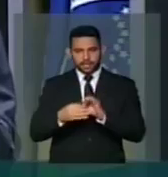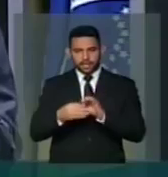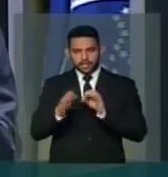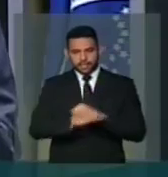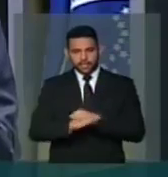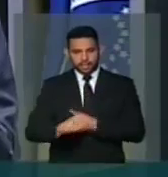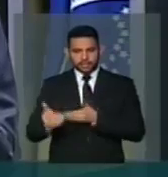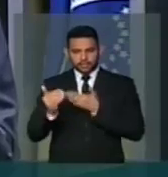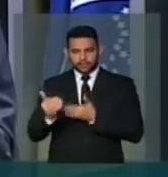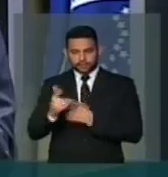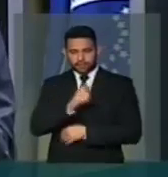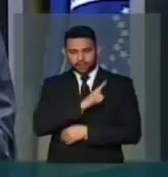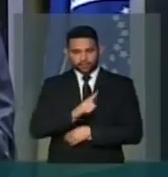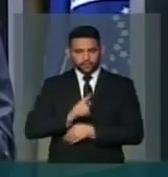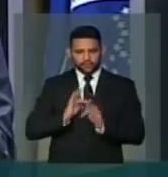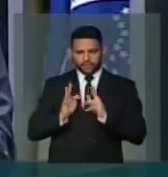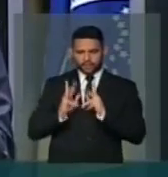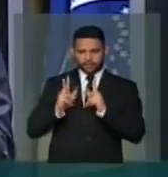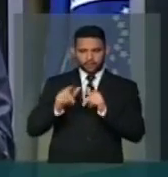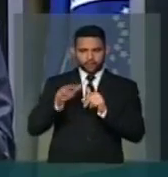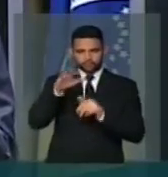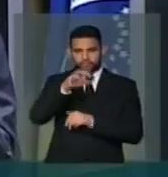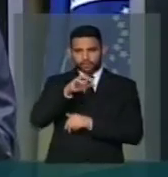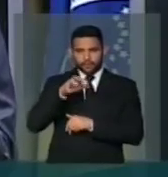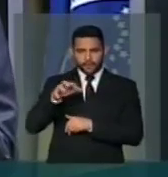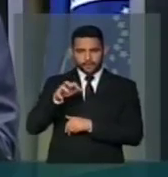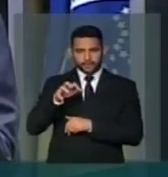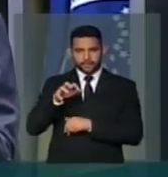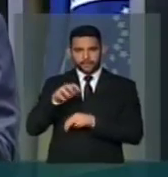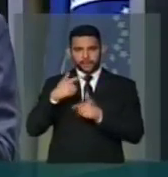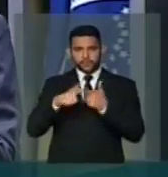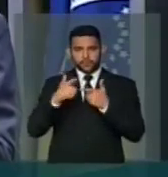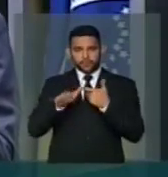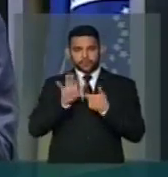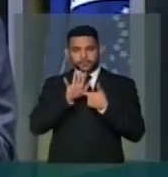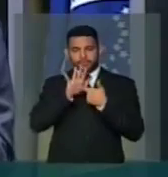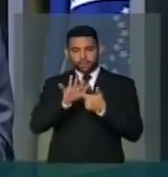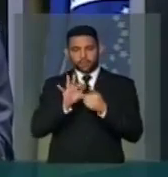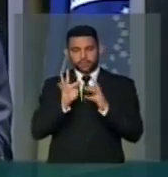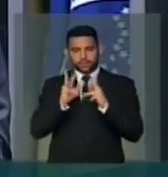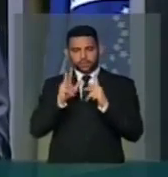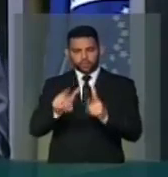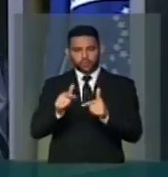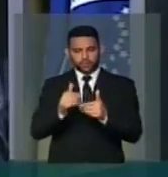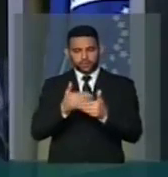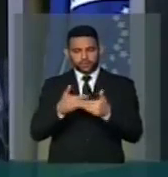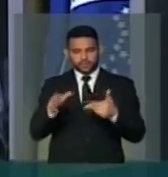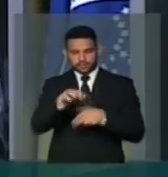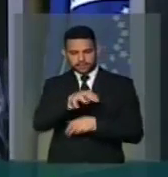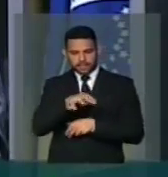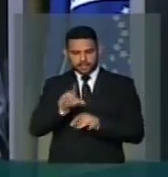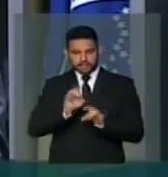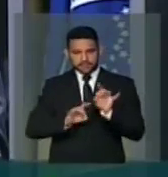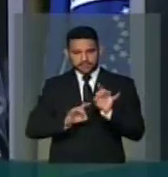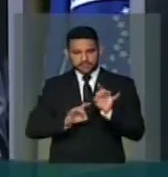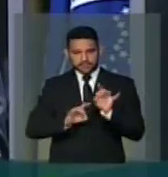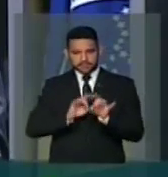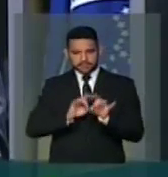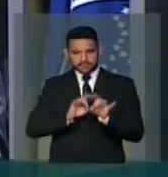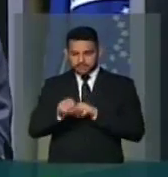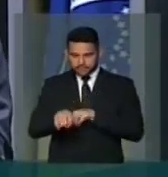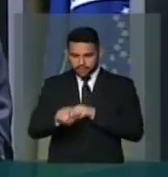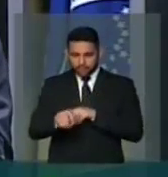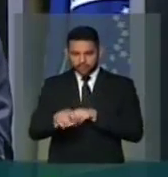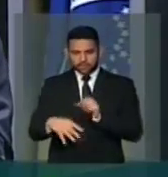juventude pelos governos em todas as esferas. Os problemas se refletem em todas as áreas, em especial na